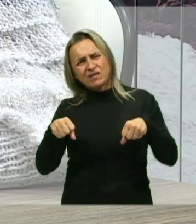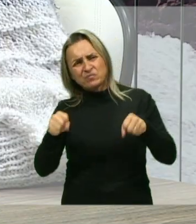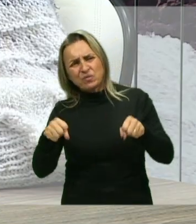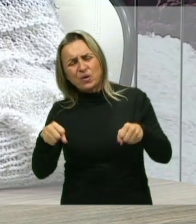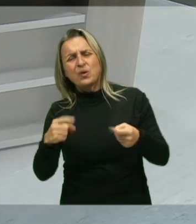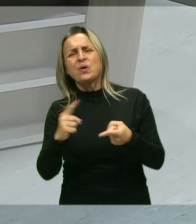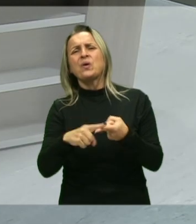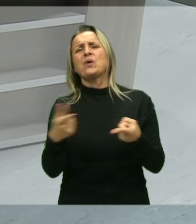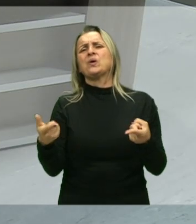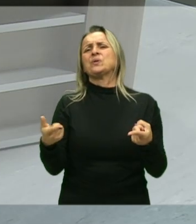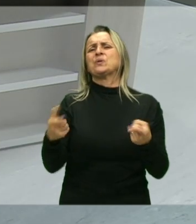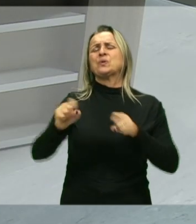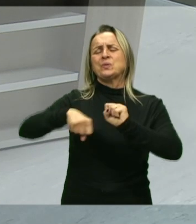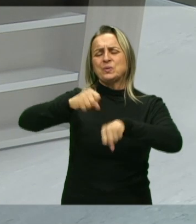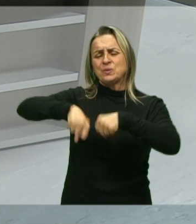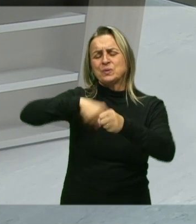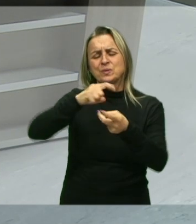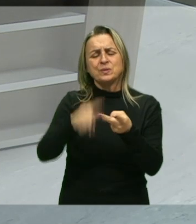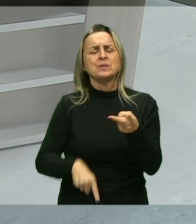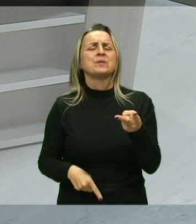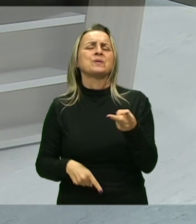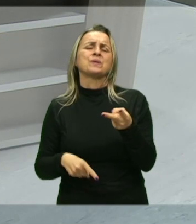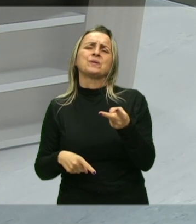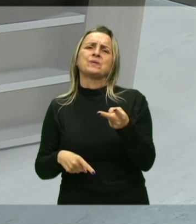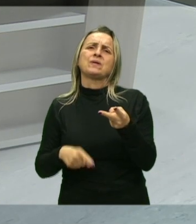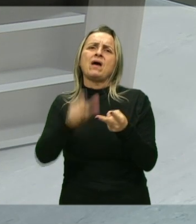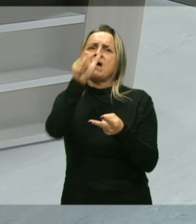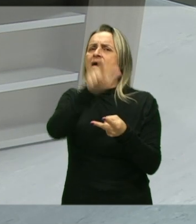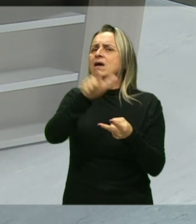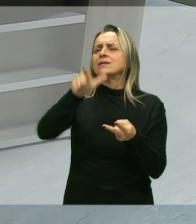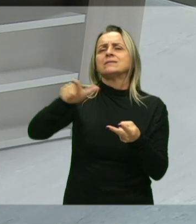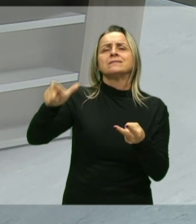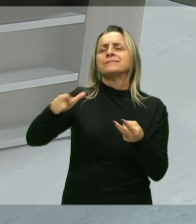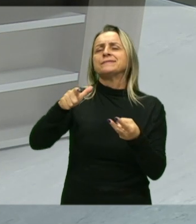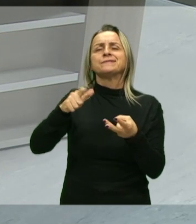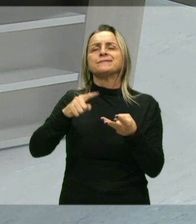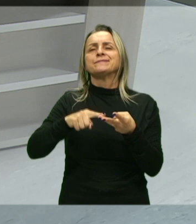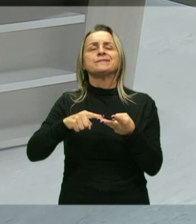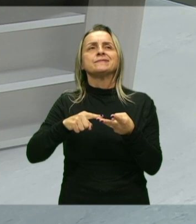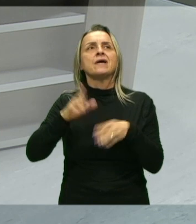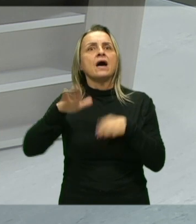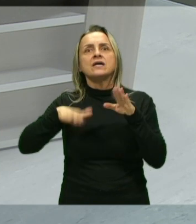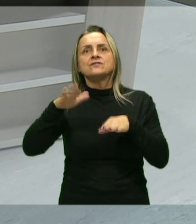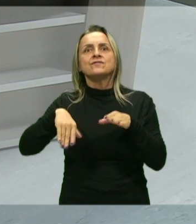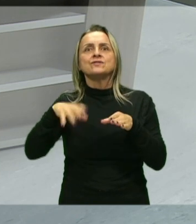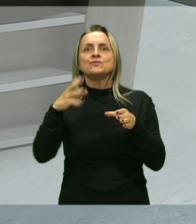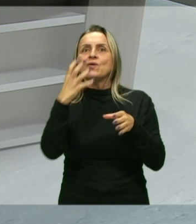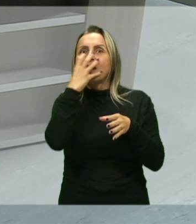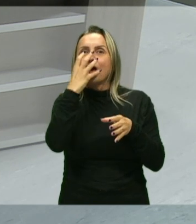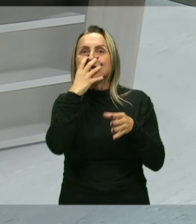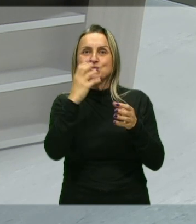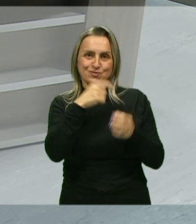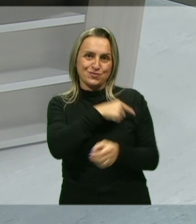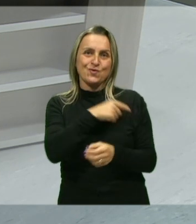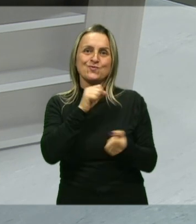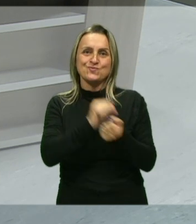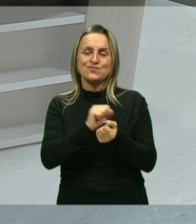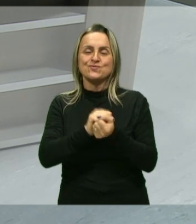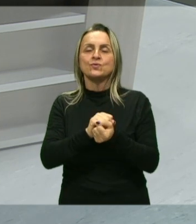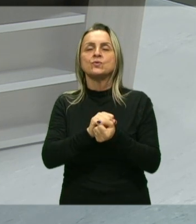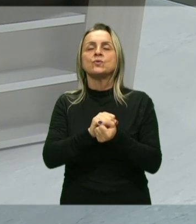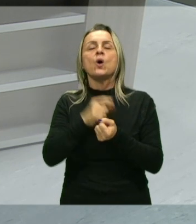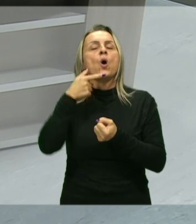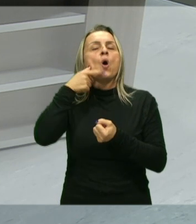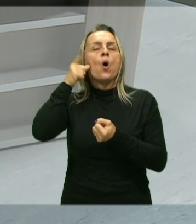bandeirola, bicicleta, as pessoas, né? Muitas das vezes eu tô com a Hibisco caminhando. Ontem eu estava no calçadão